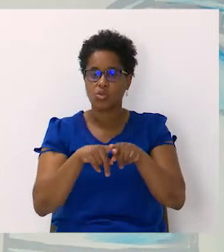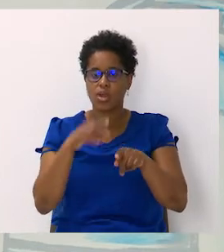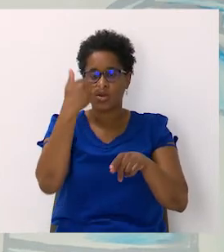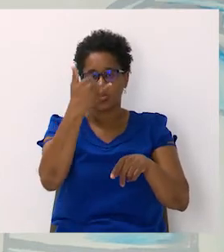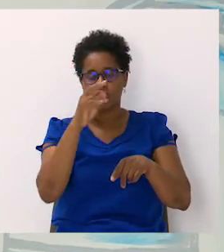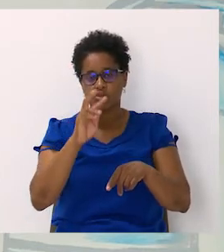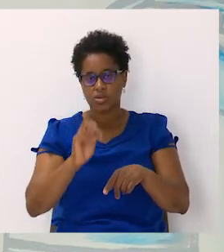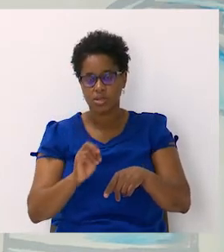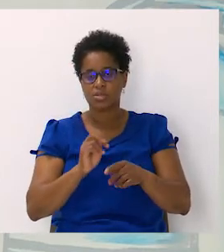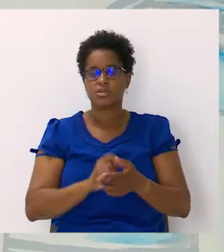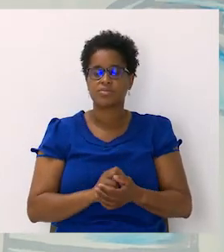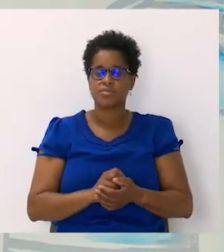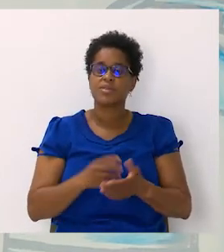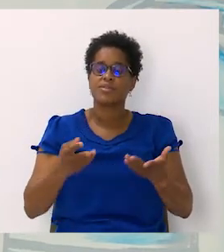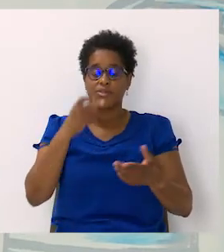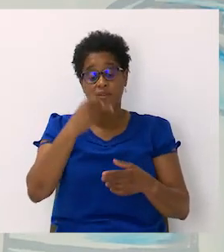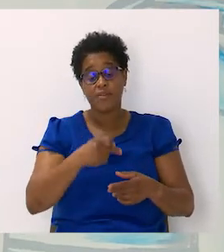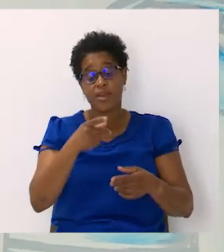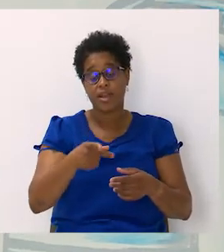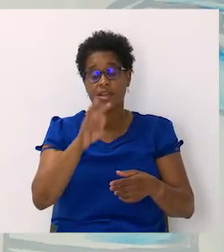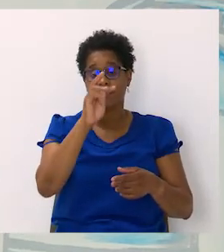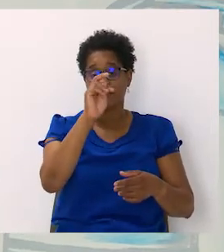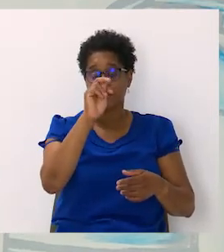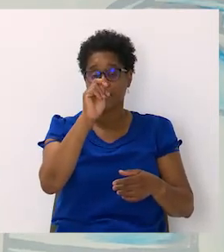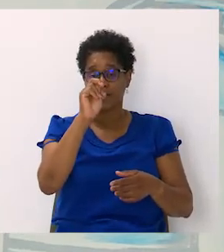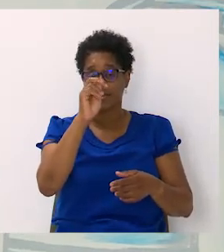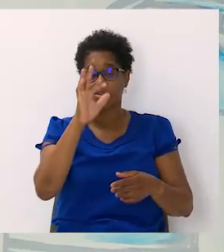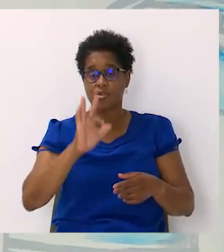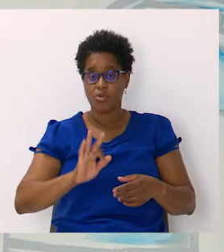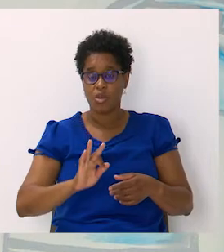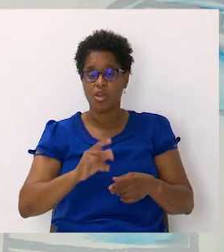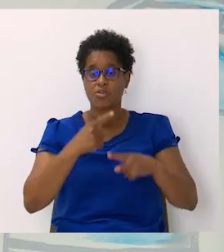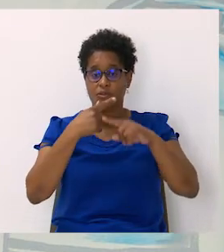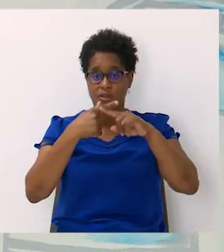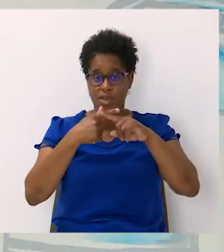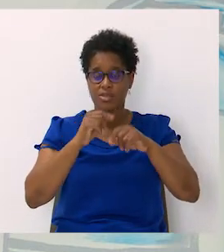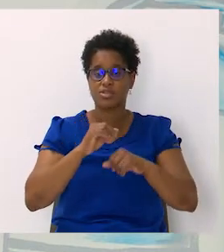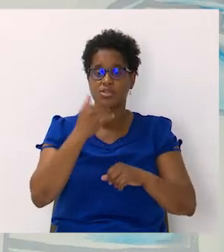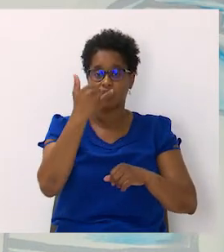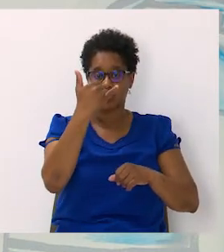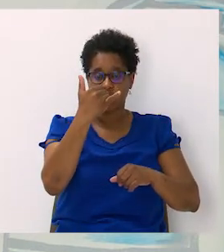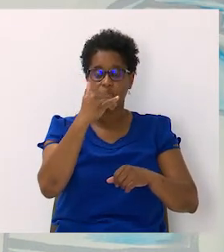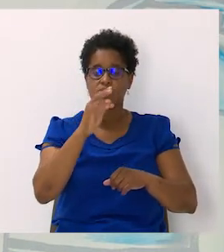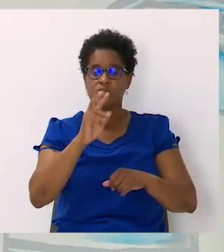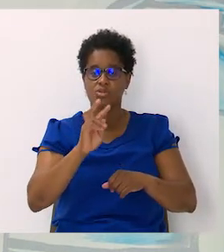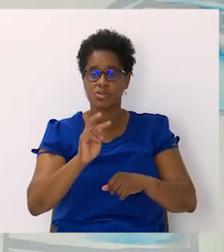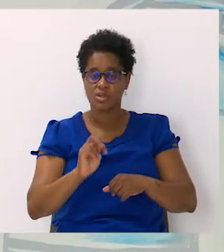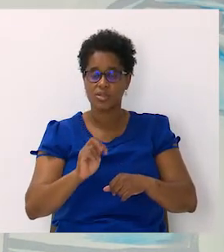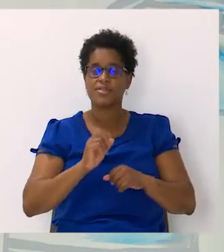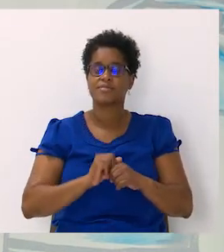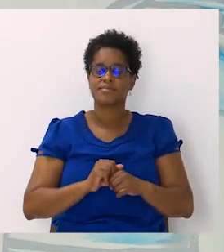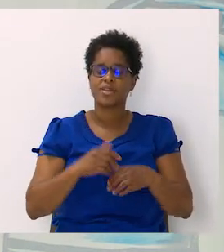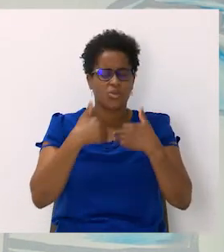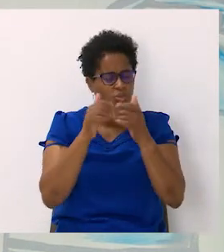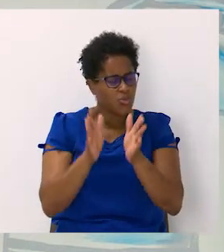2 sobre 3. Então, ficamos com 3 sobre 4 vezes 2 sobre